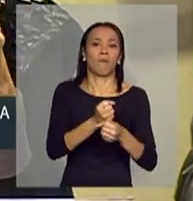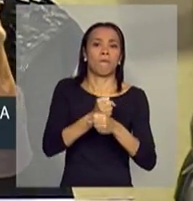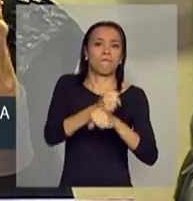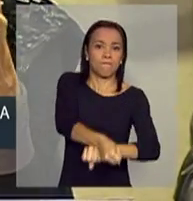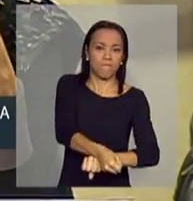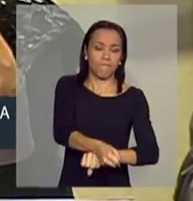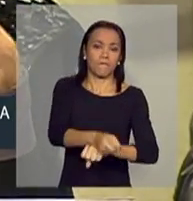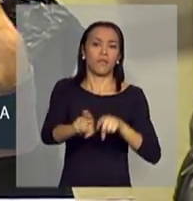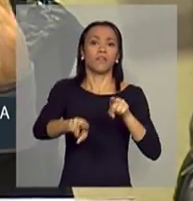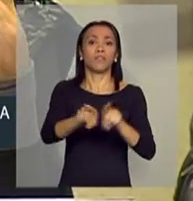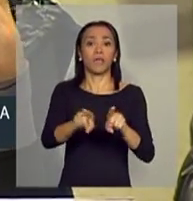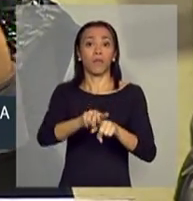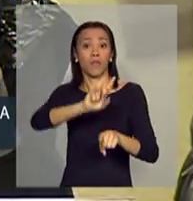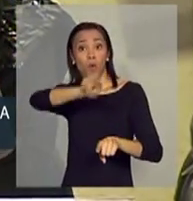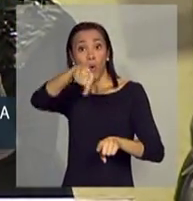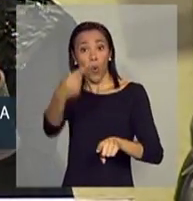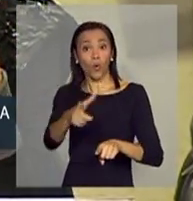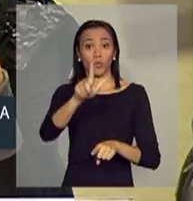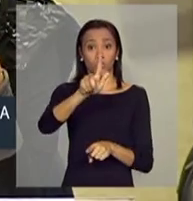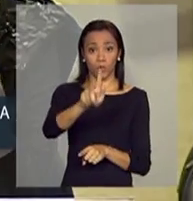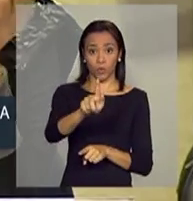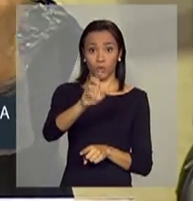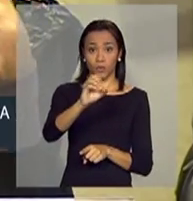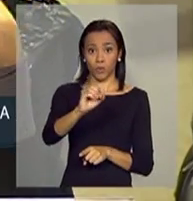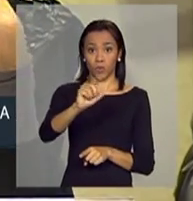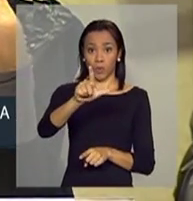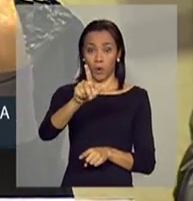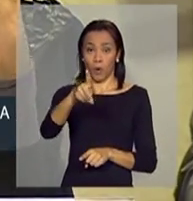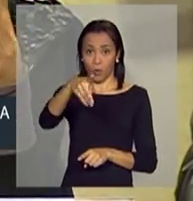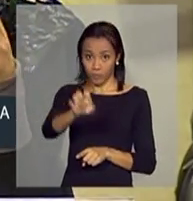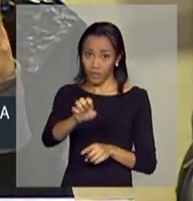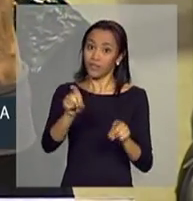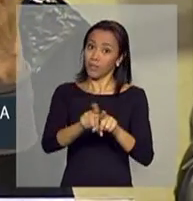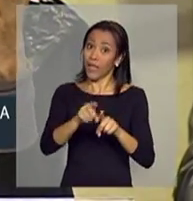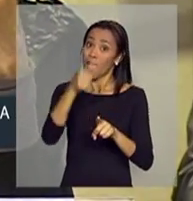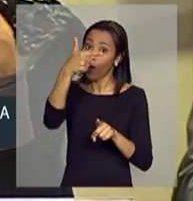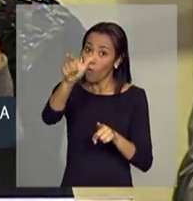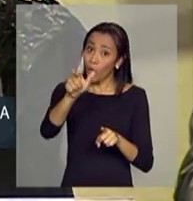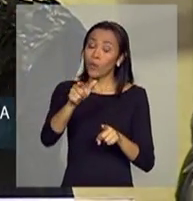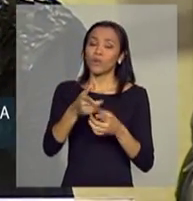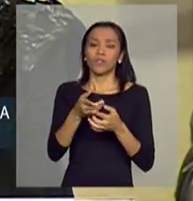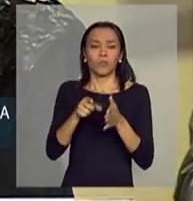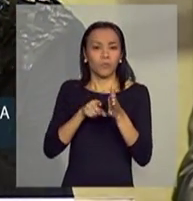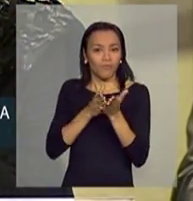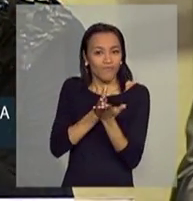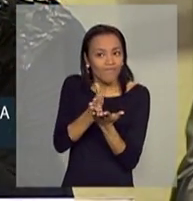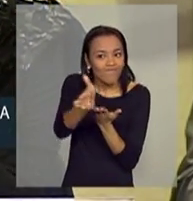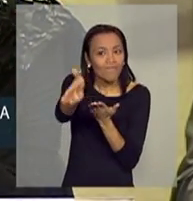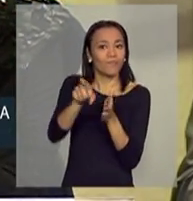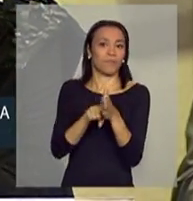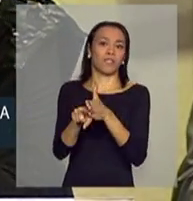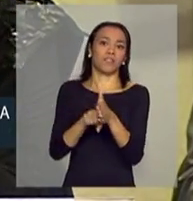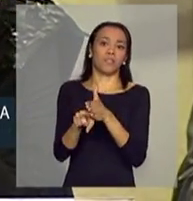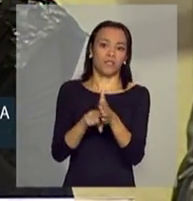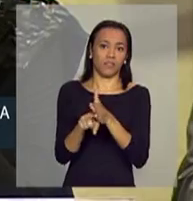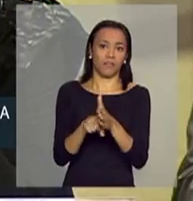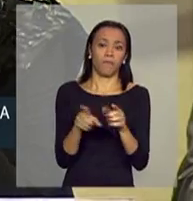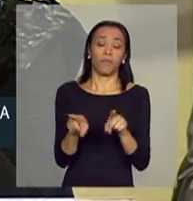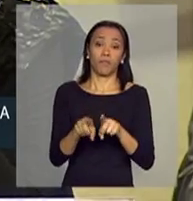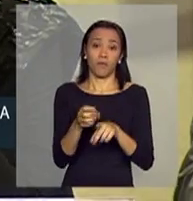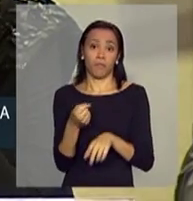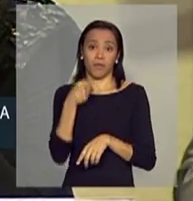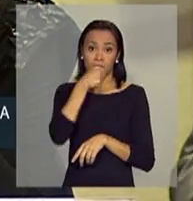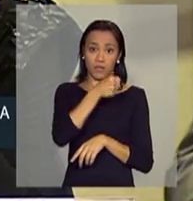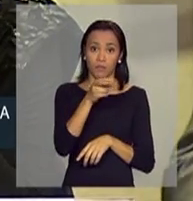o golpe, que também é uma outra linha de investigação. O que eu queria dizer, já passando agora a palavra para o Zé Carlos Dias, é